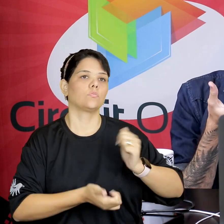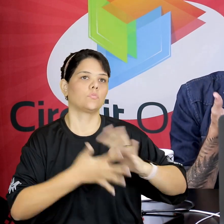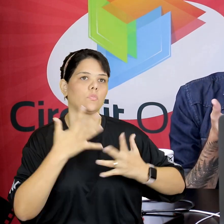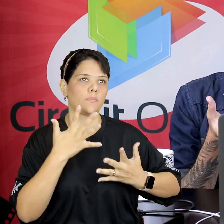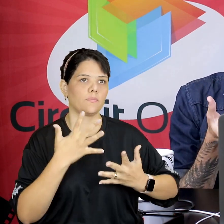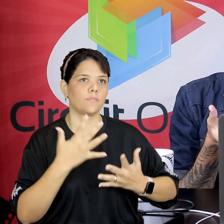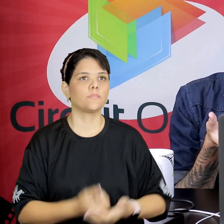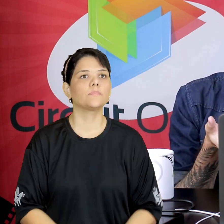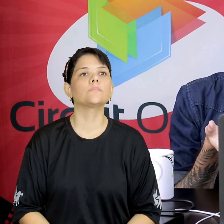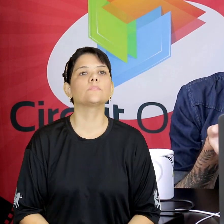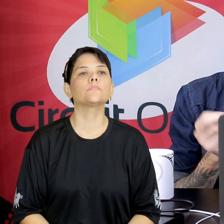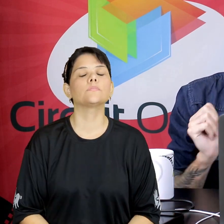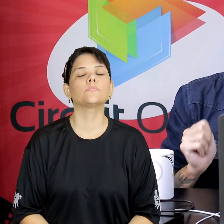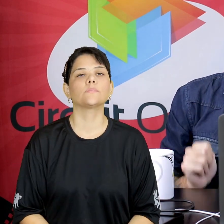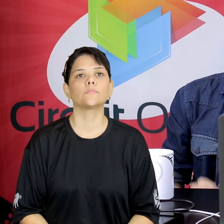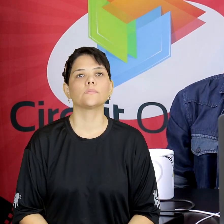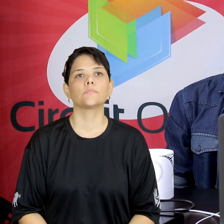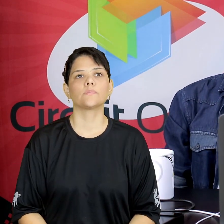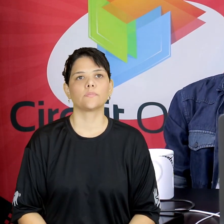bom?